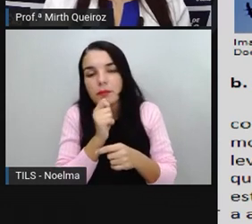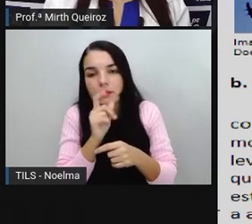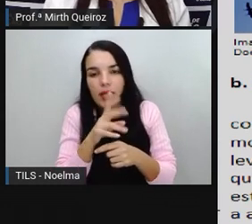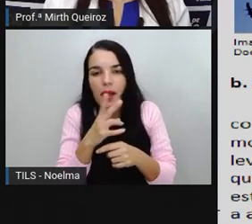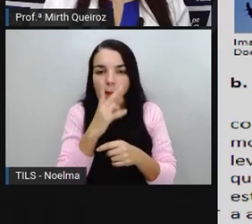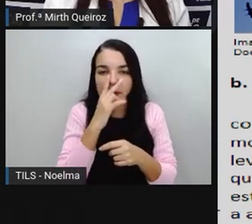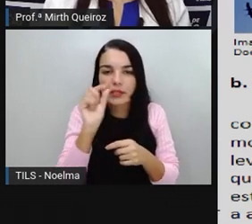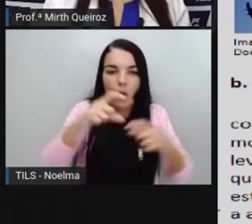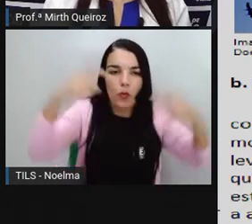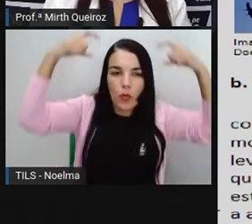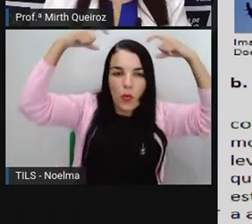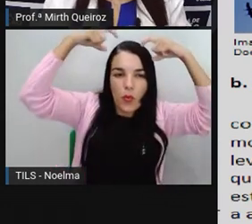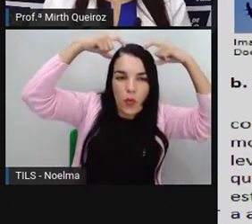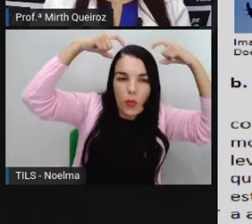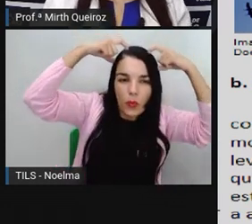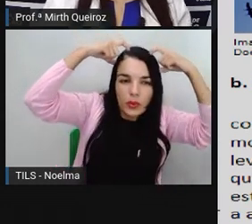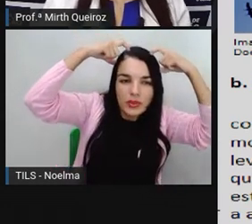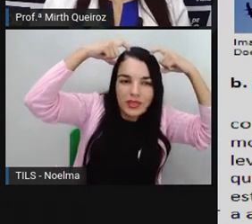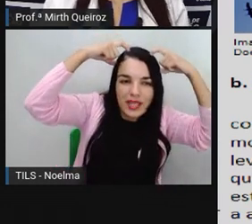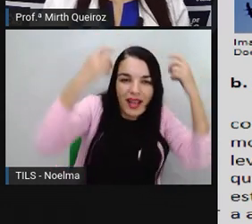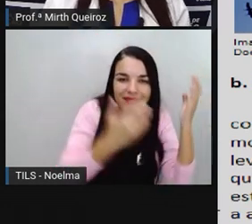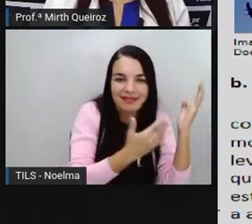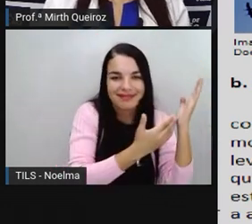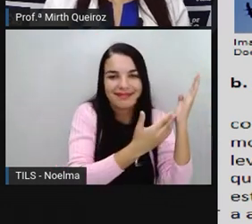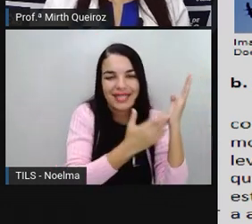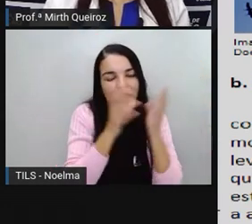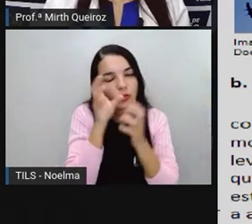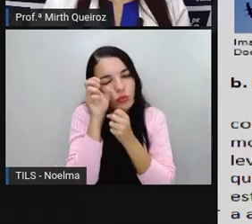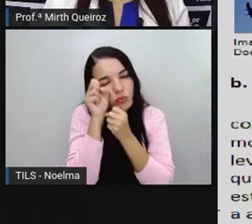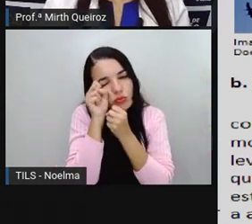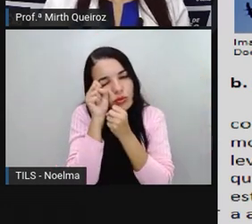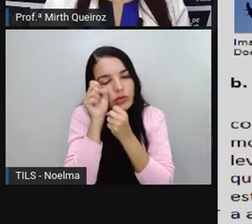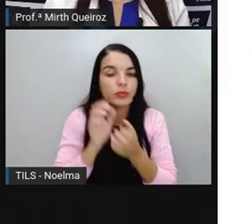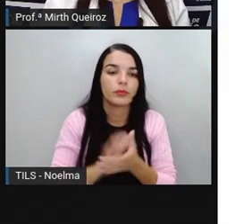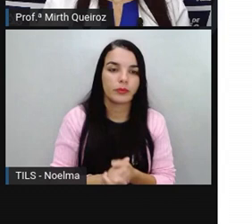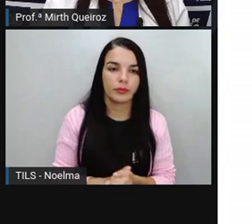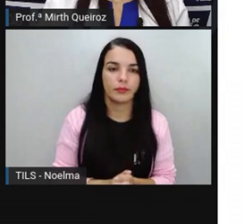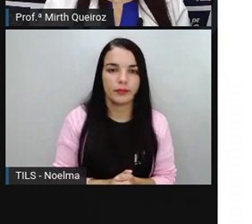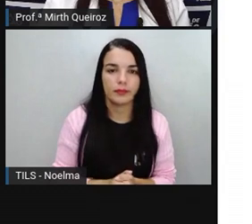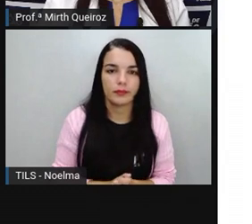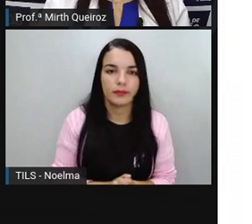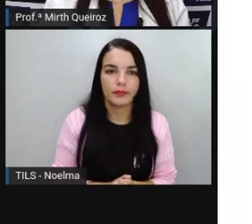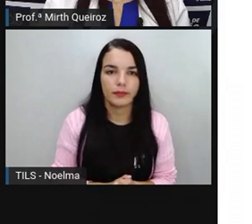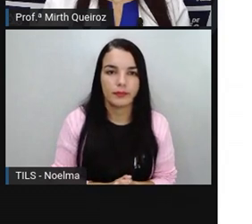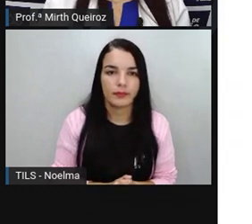urso hibernando aí nessa imagem.